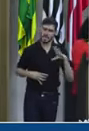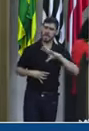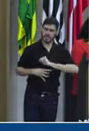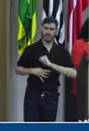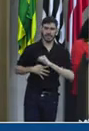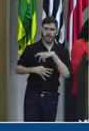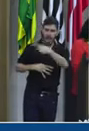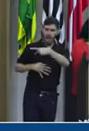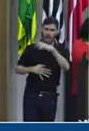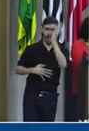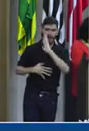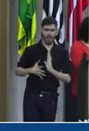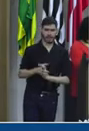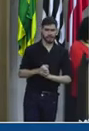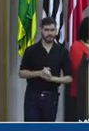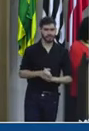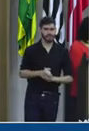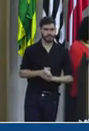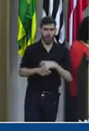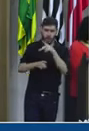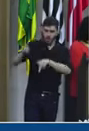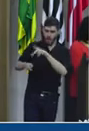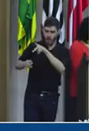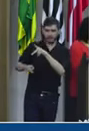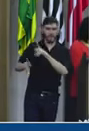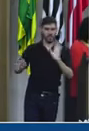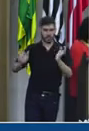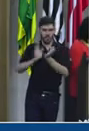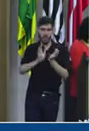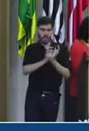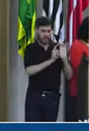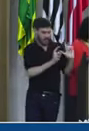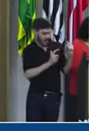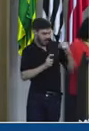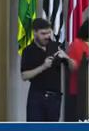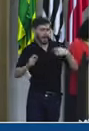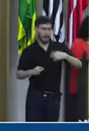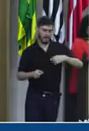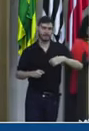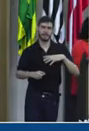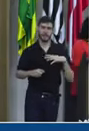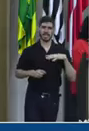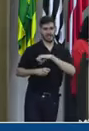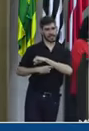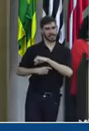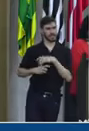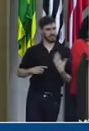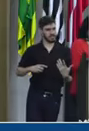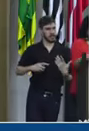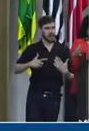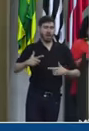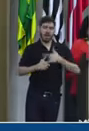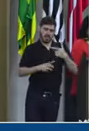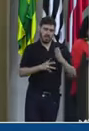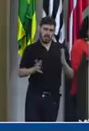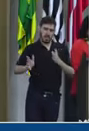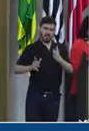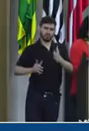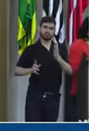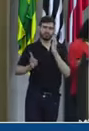nação. E muito amor por esses povos e essas comunidades tradicionais. E nós estamos trabalhando nessa